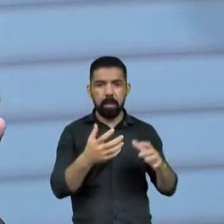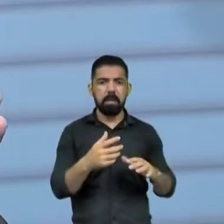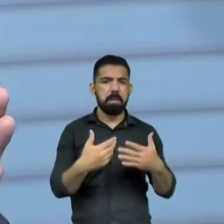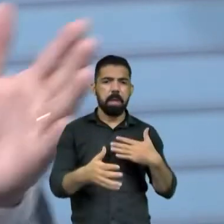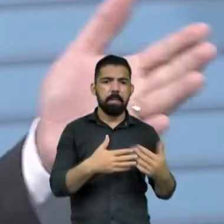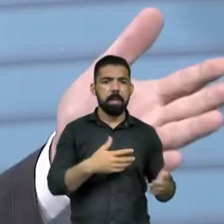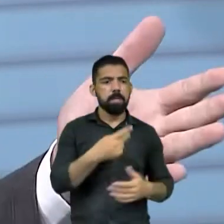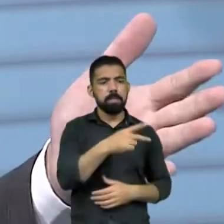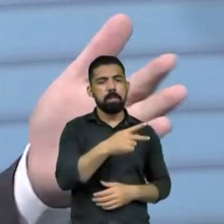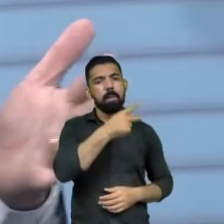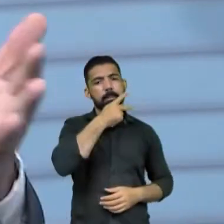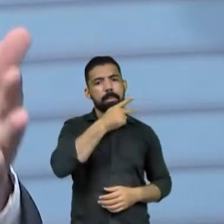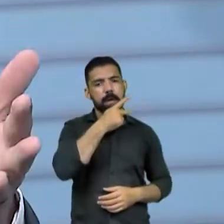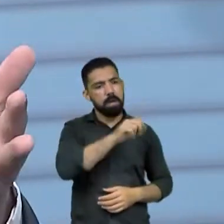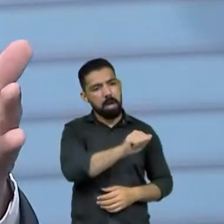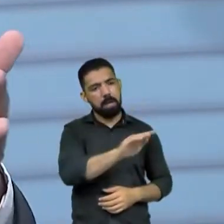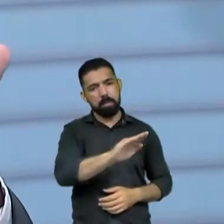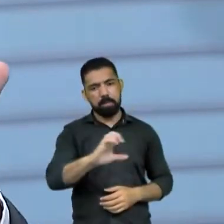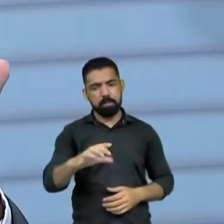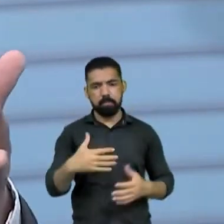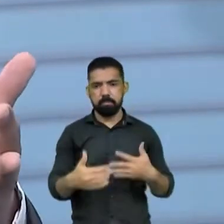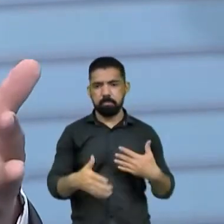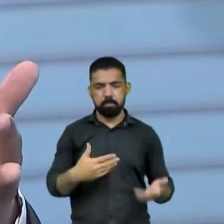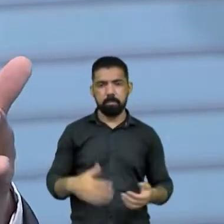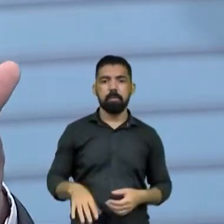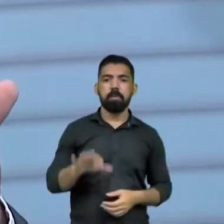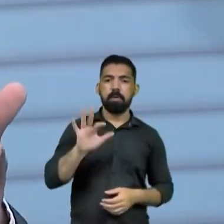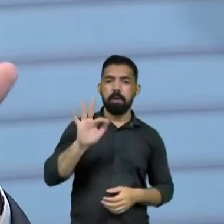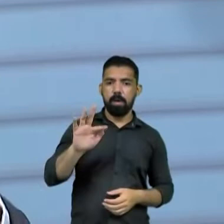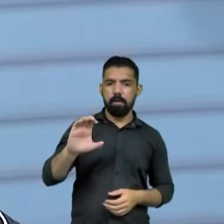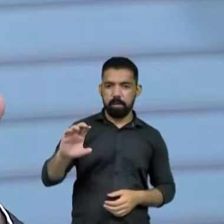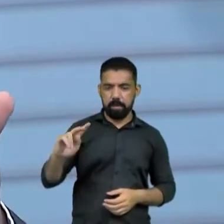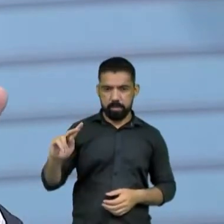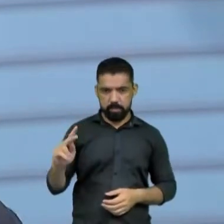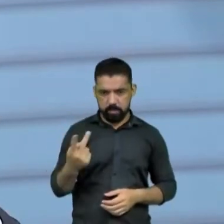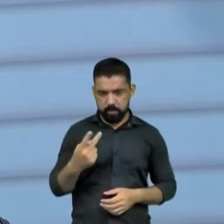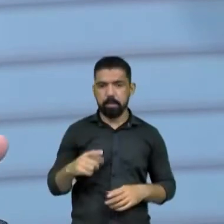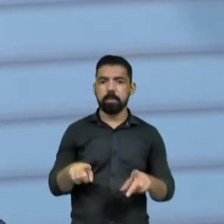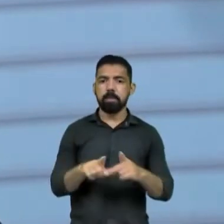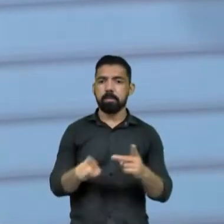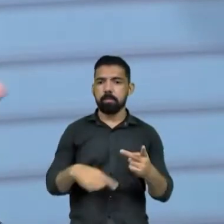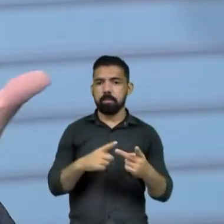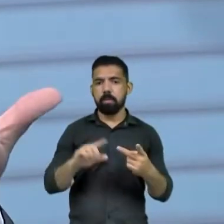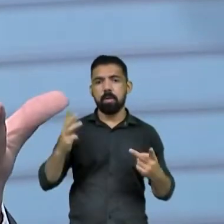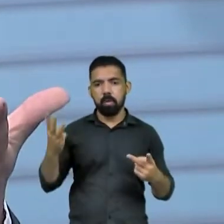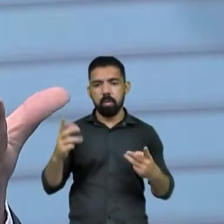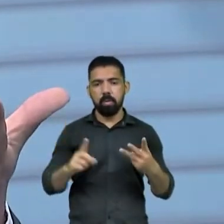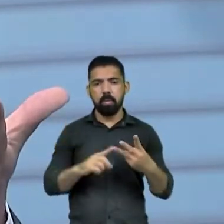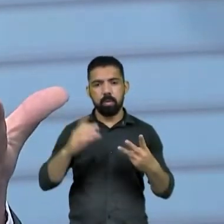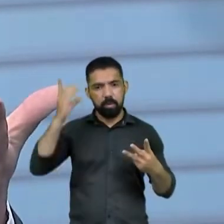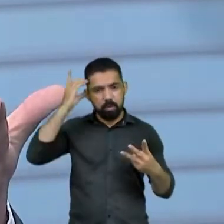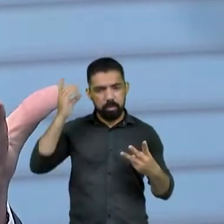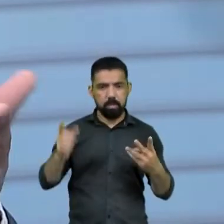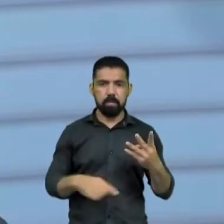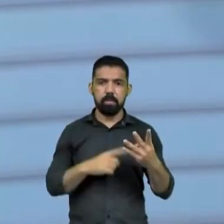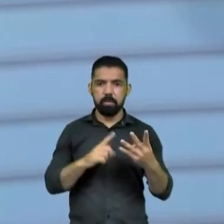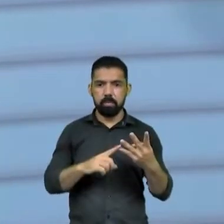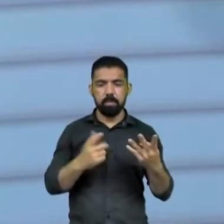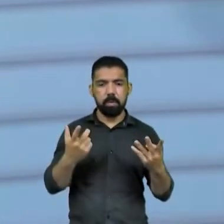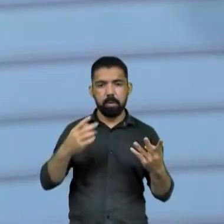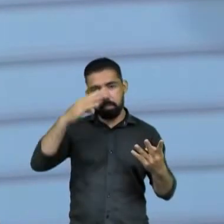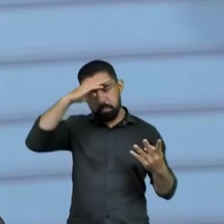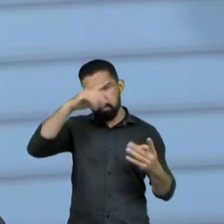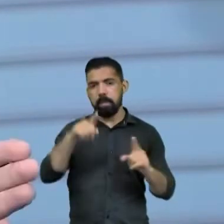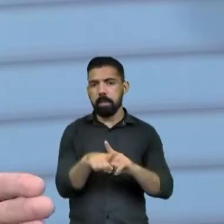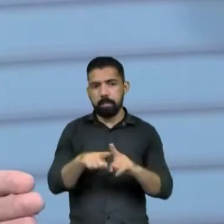C então nós orávamos pelo Fernando Henrique Oramos pelo pelo Lula nós Oramos pela Dilma nós Oramos pelo tem e Oramos pelo bolsonaro claro Então a nossa